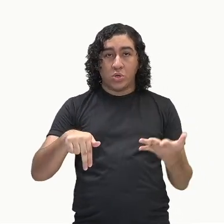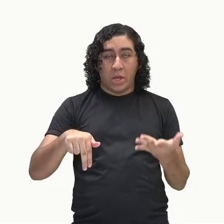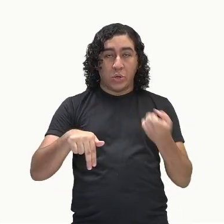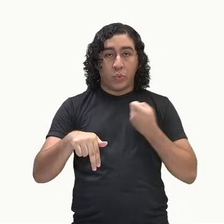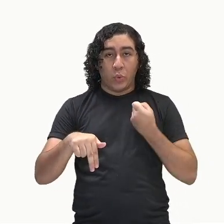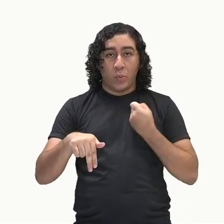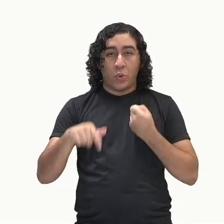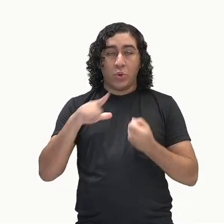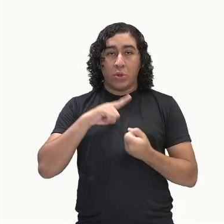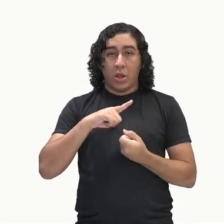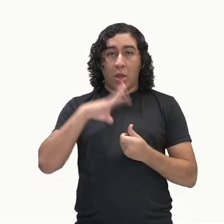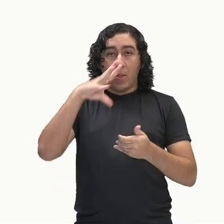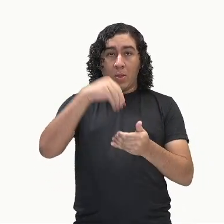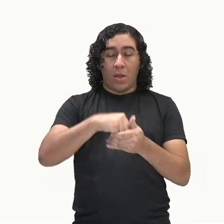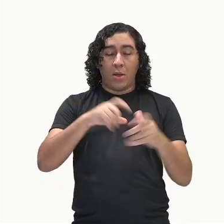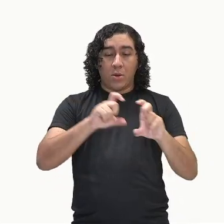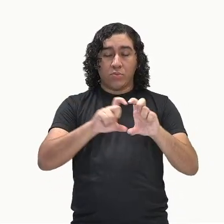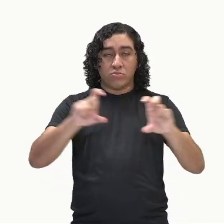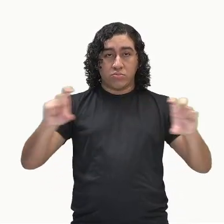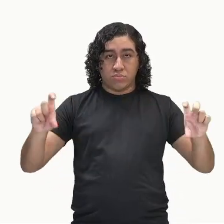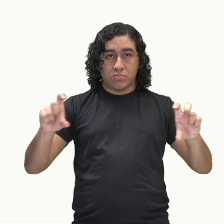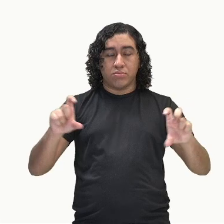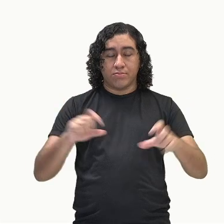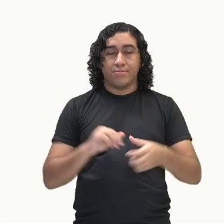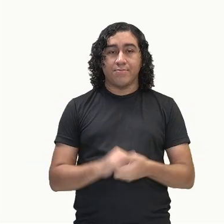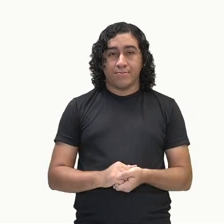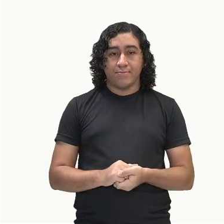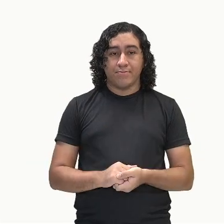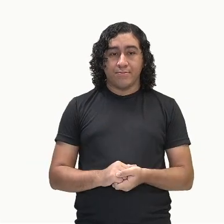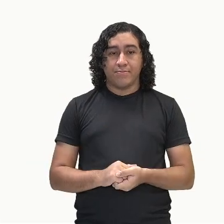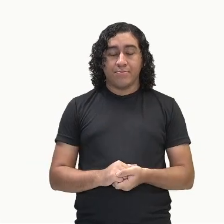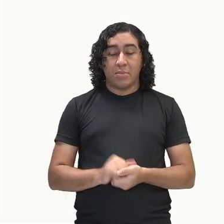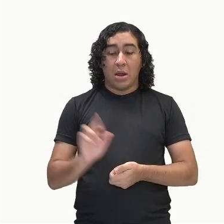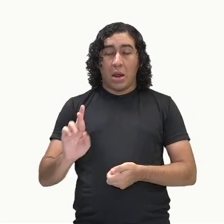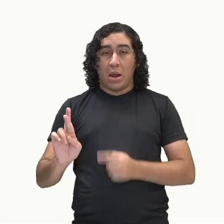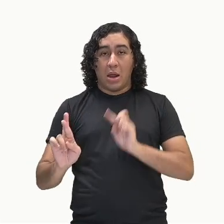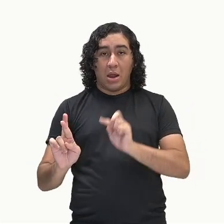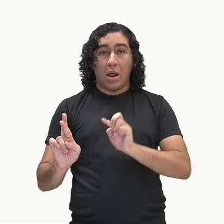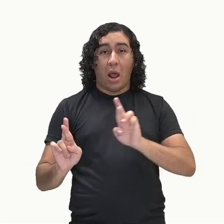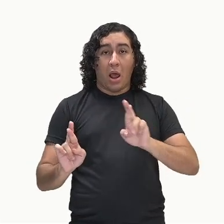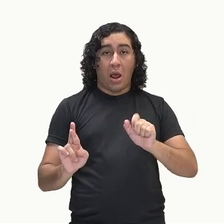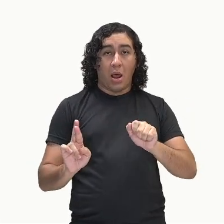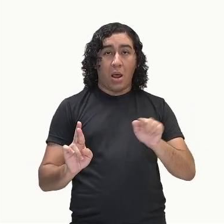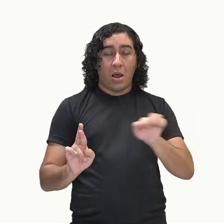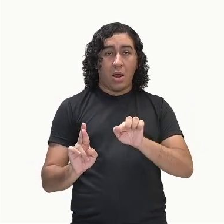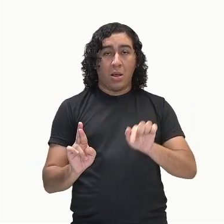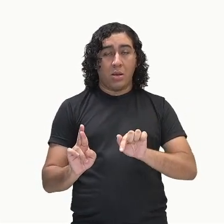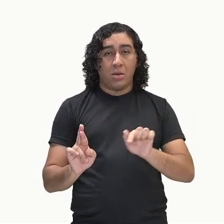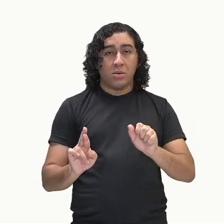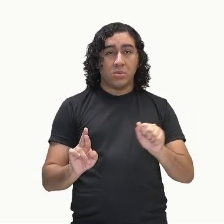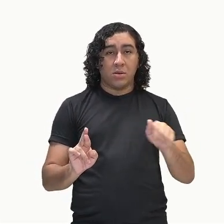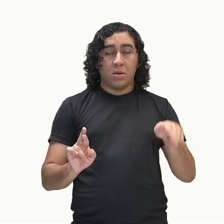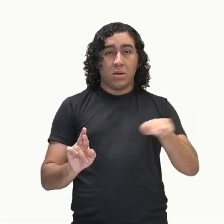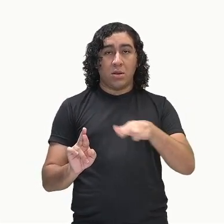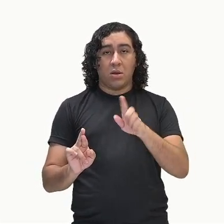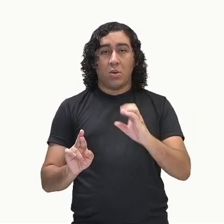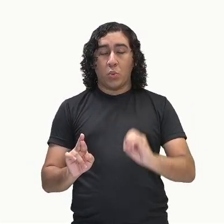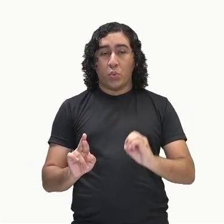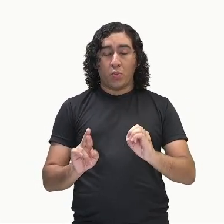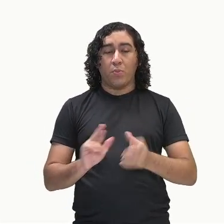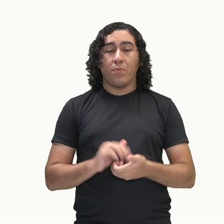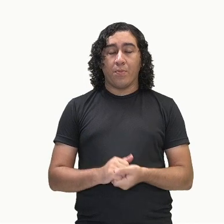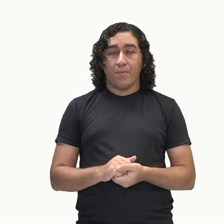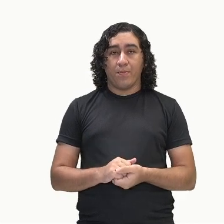termos da minha PA. E R é a razão. Pessoal,